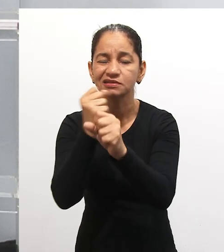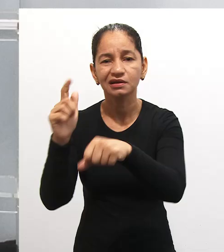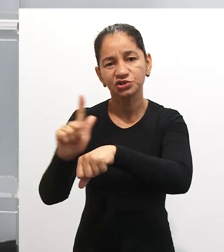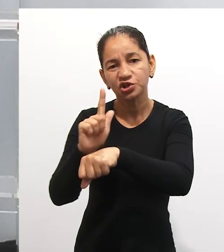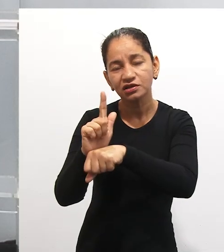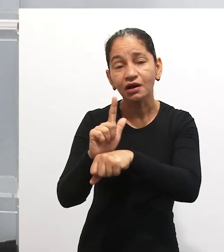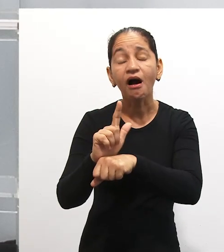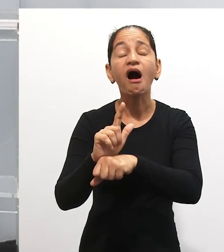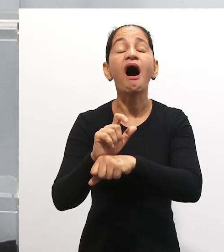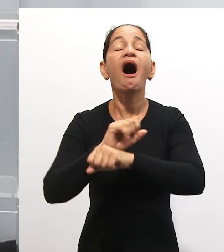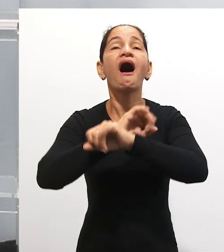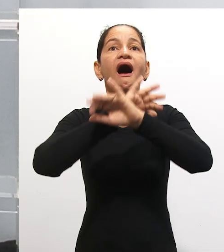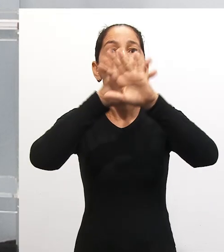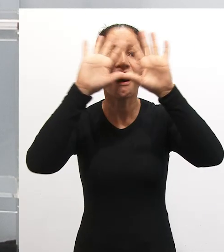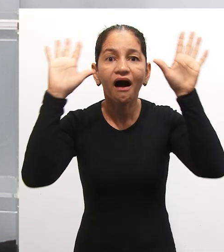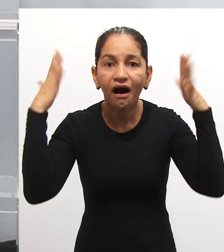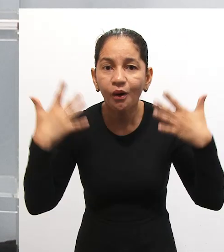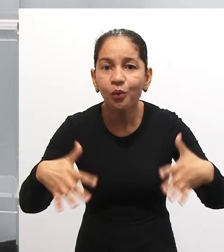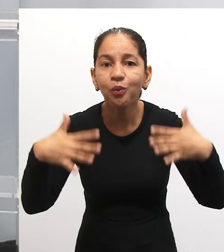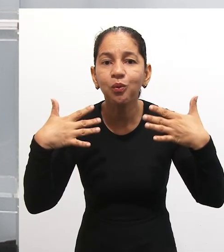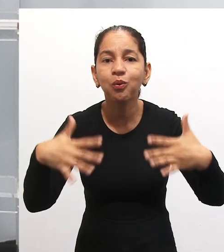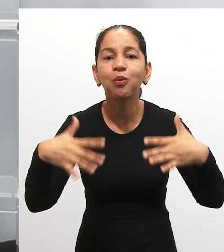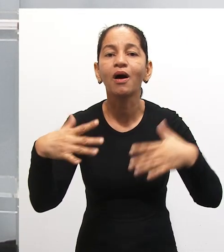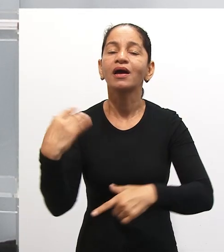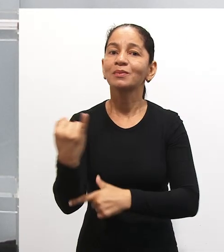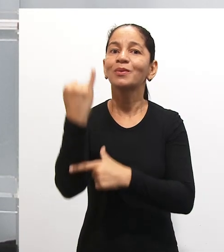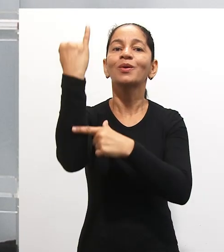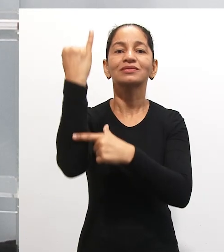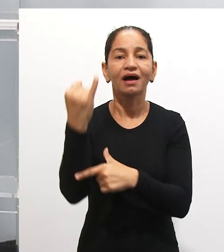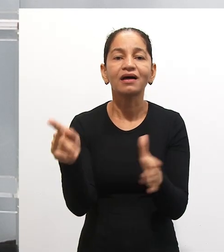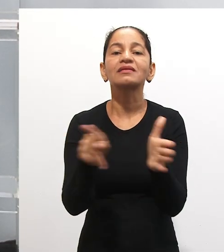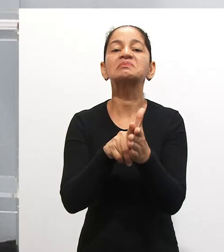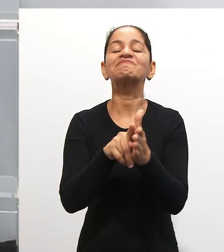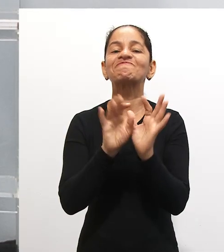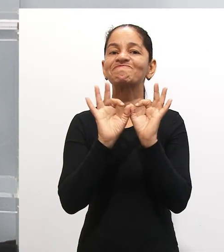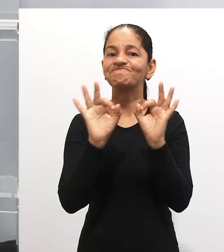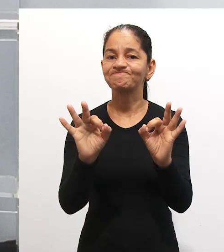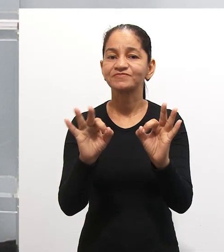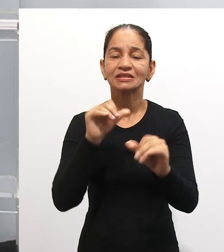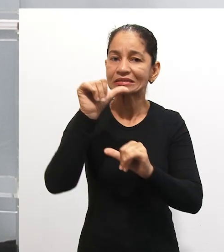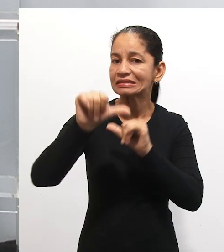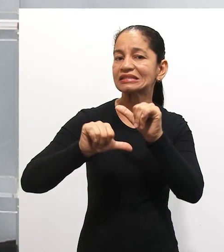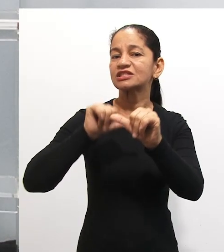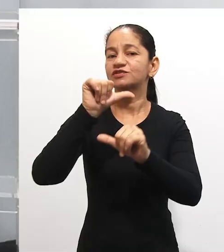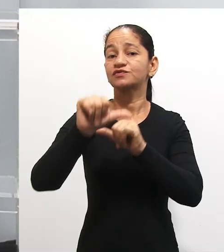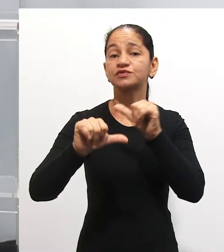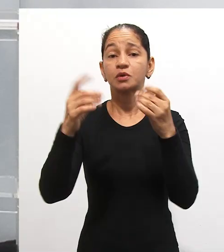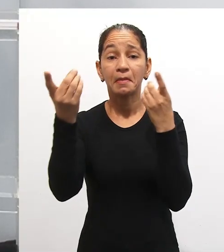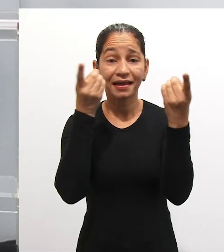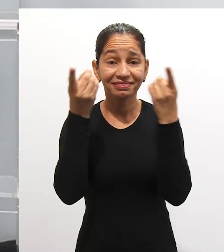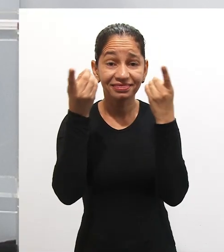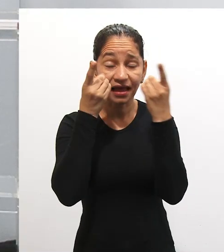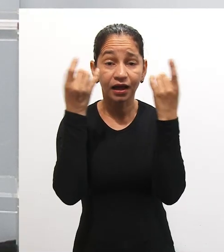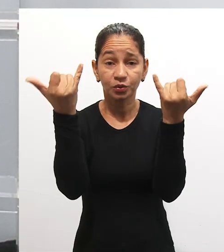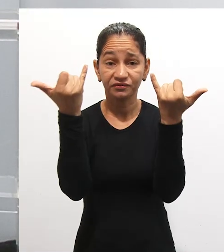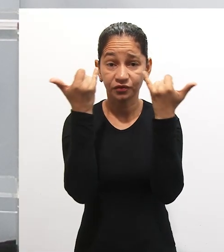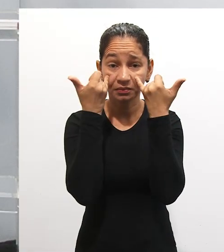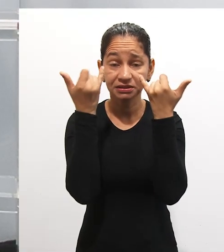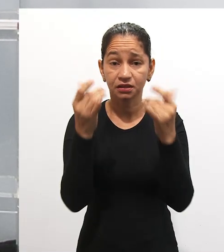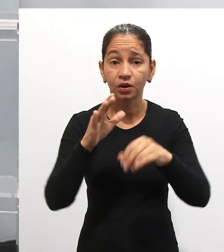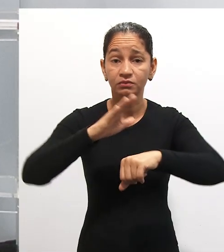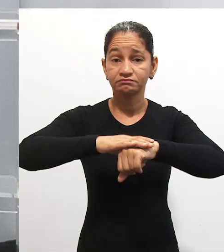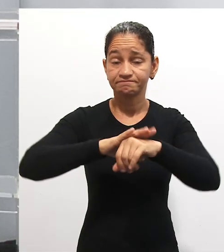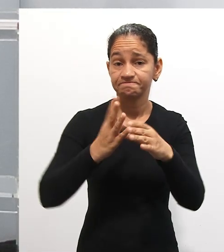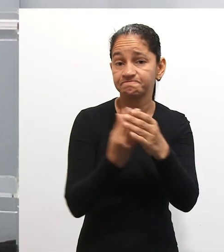estou vendo o quanto ela é importante, como ela transforma dados em informações privilegiadas para tomar decisão. E